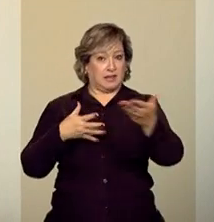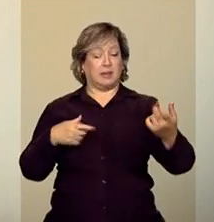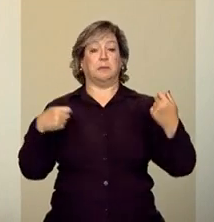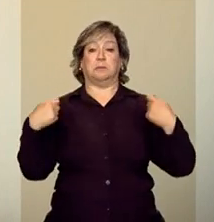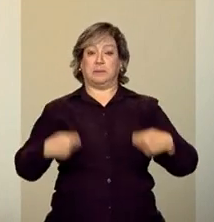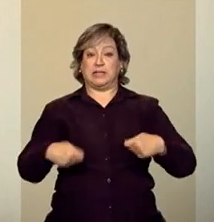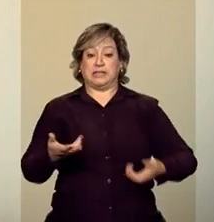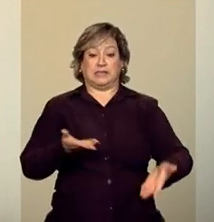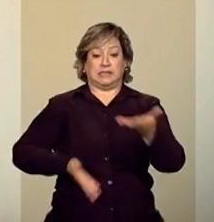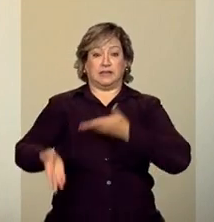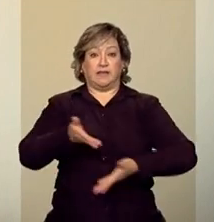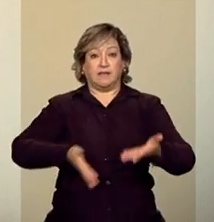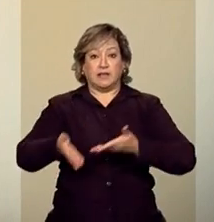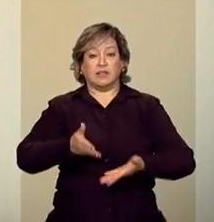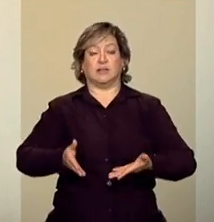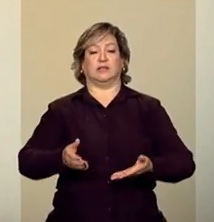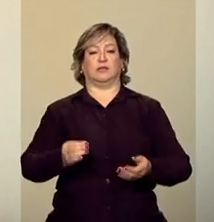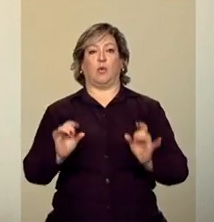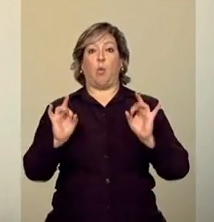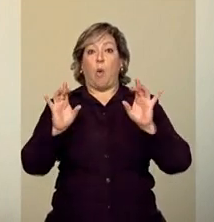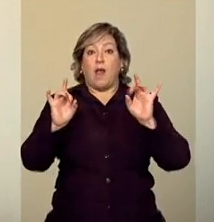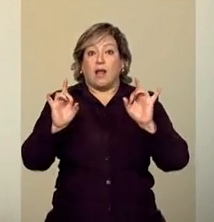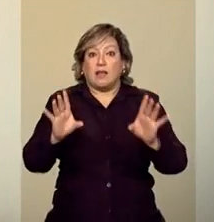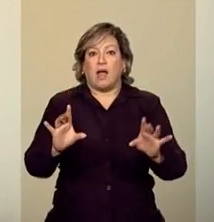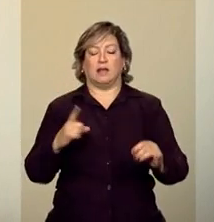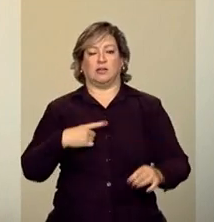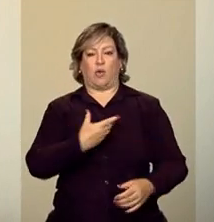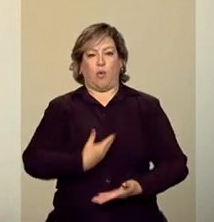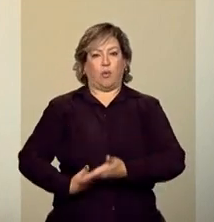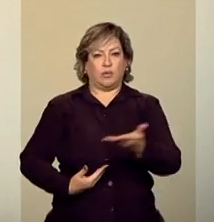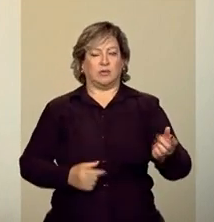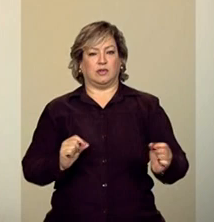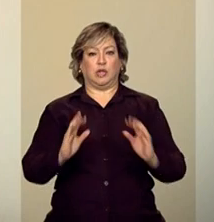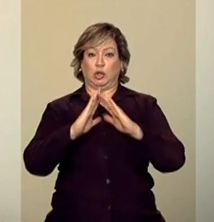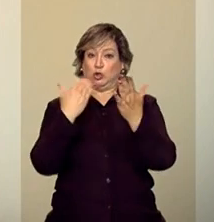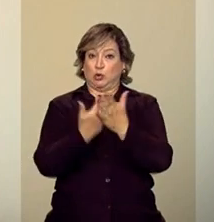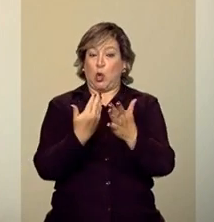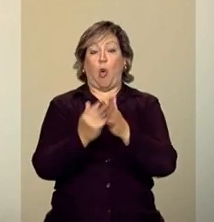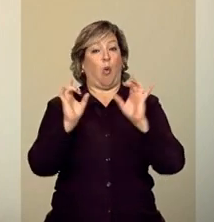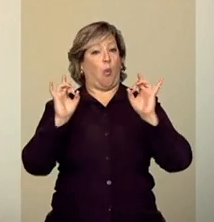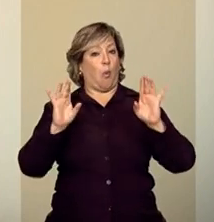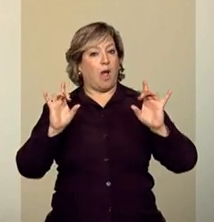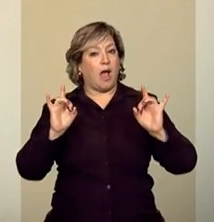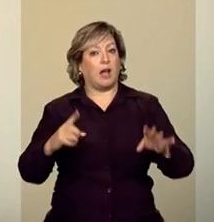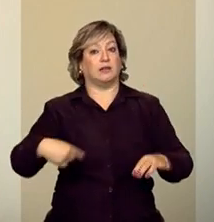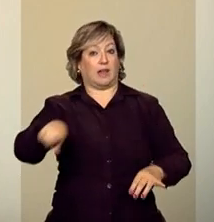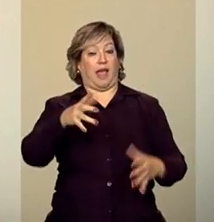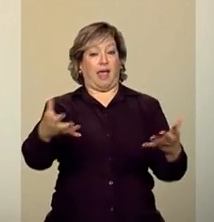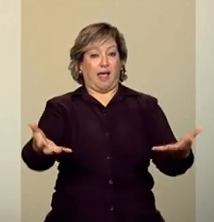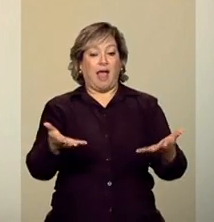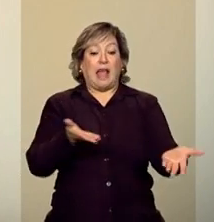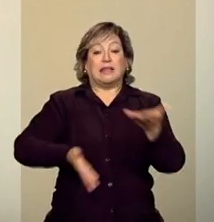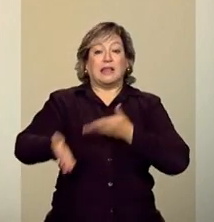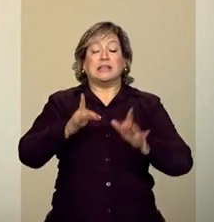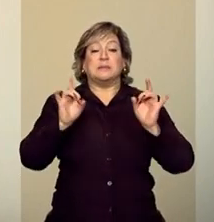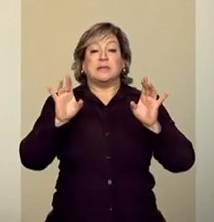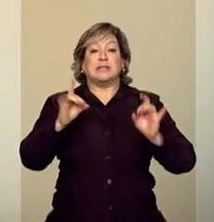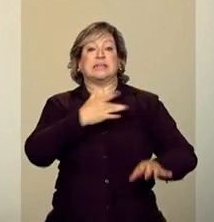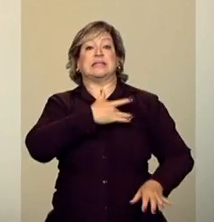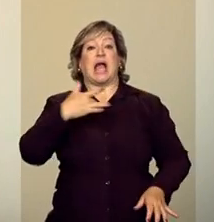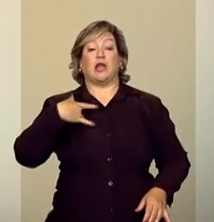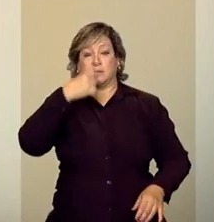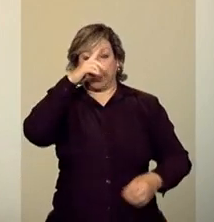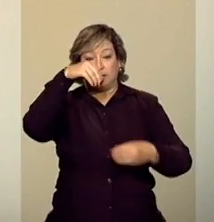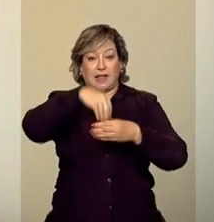exige serviços públicos de mais qualidade. Ela quer escolas de qualidade. Ela quer atendimento de saúde